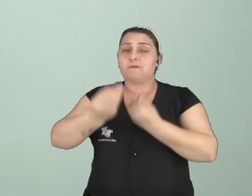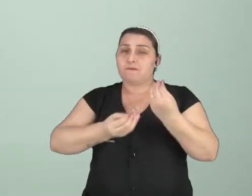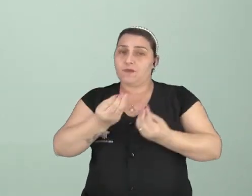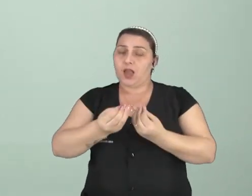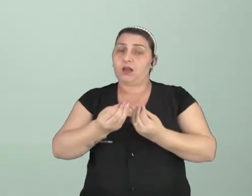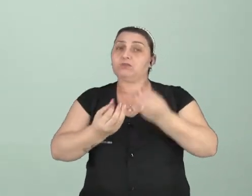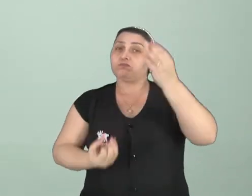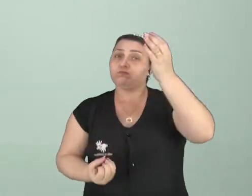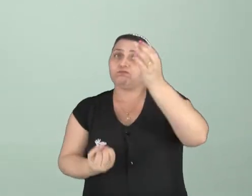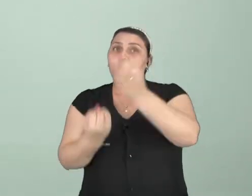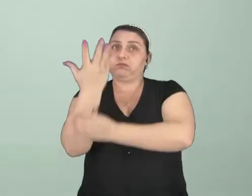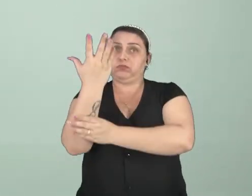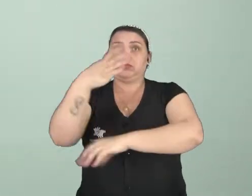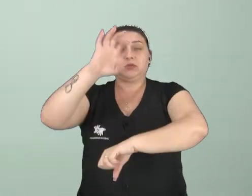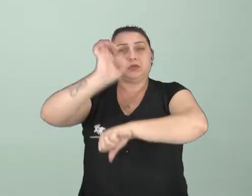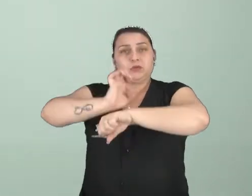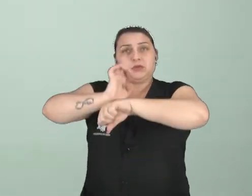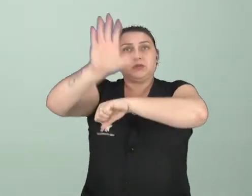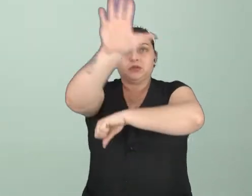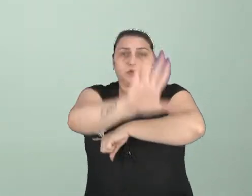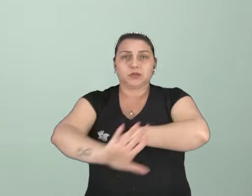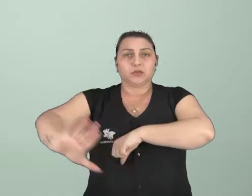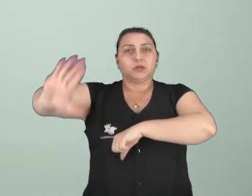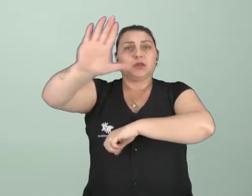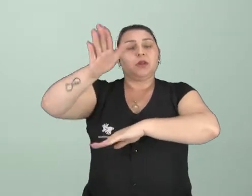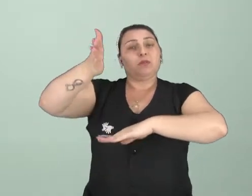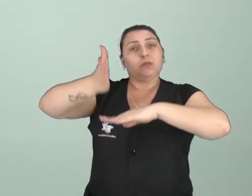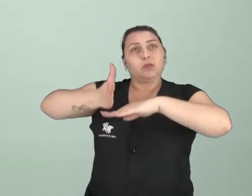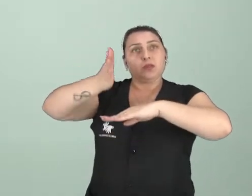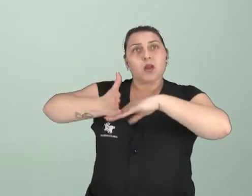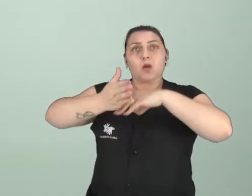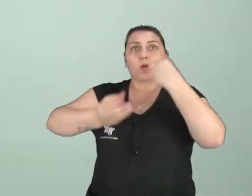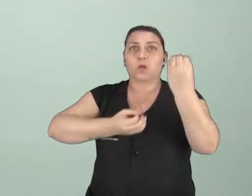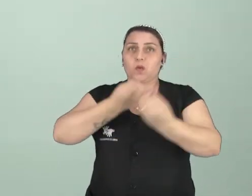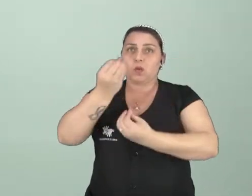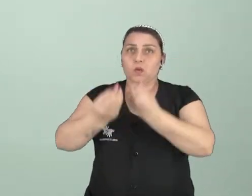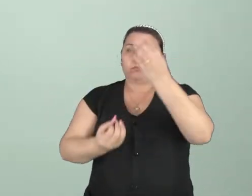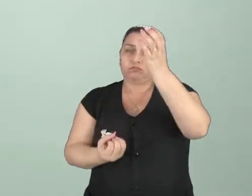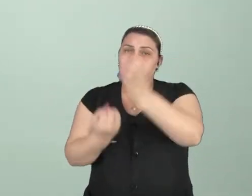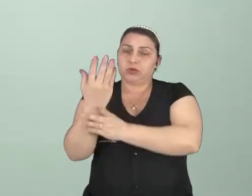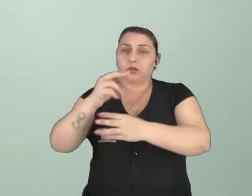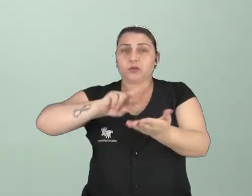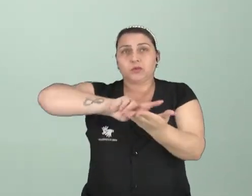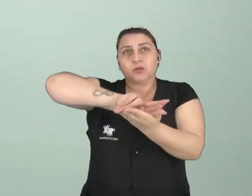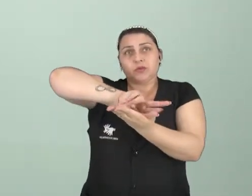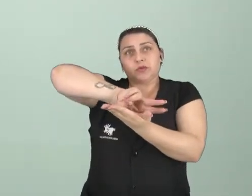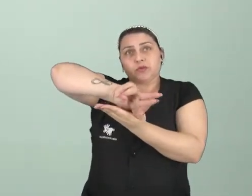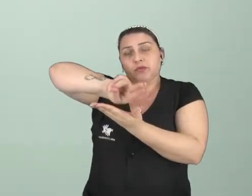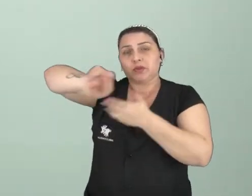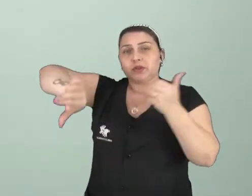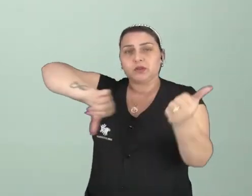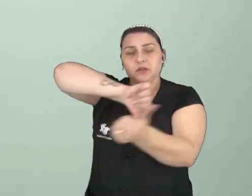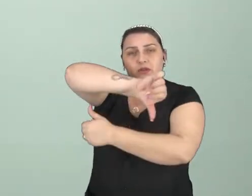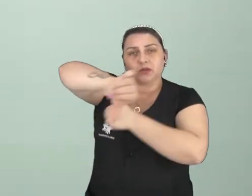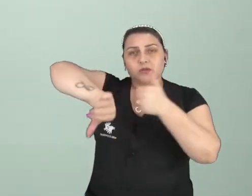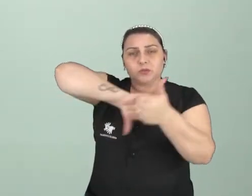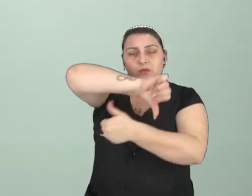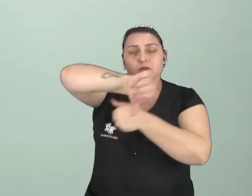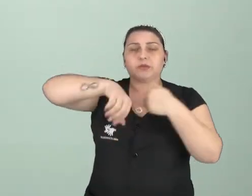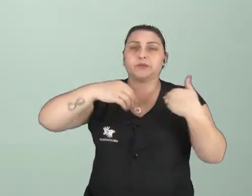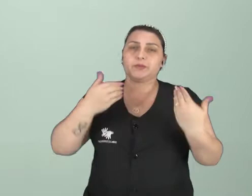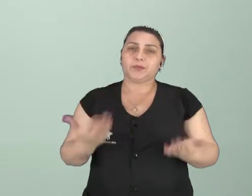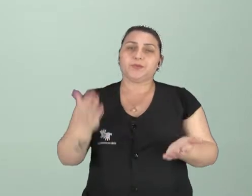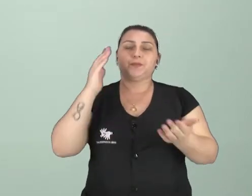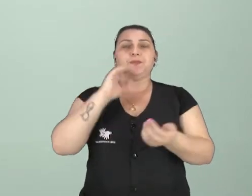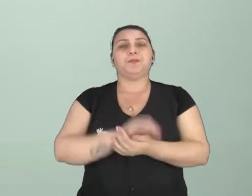que surgiu esse Estado Nacional Moderno, a formação desse Estado Nacional Moderno, vamos ver também o que ele é